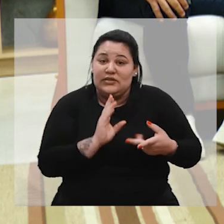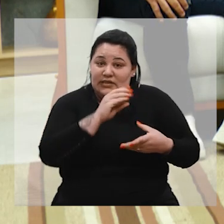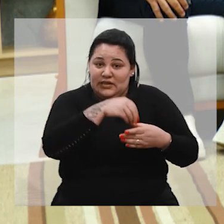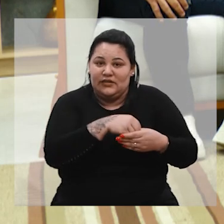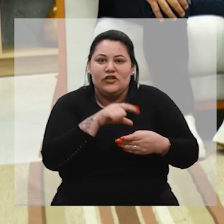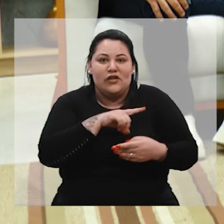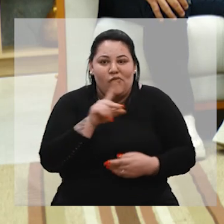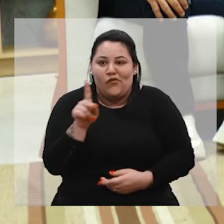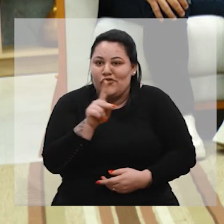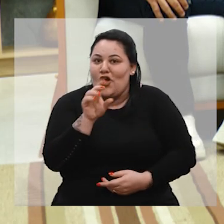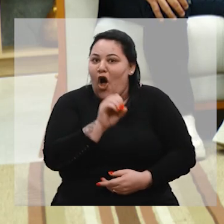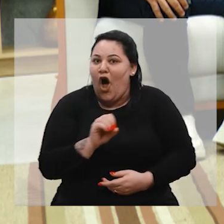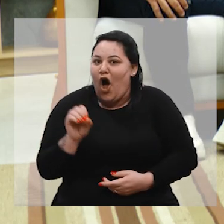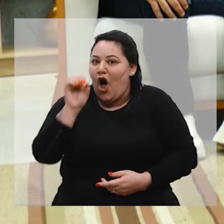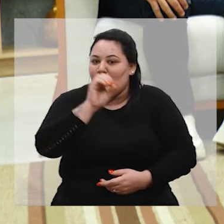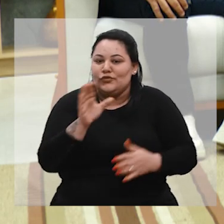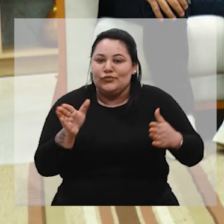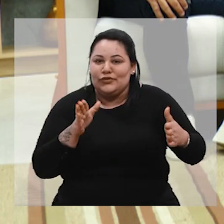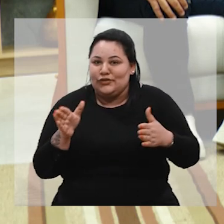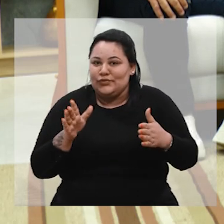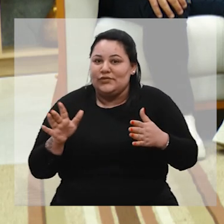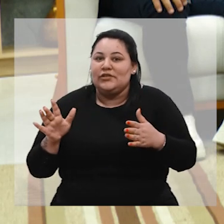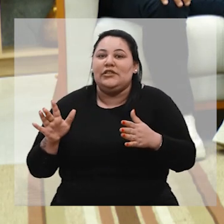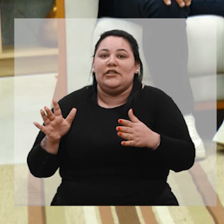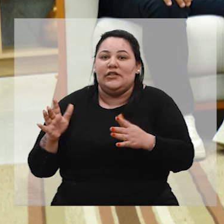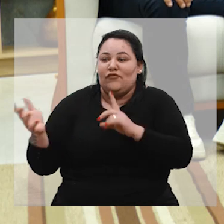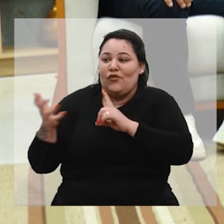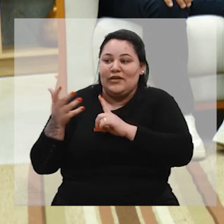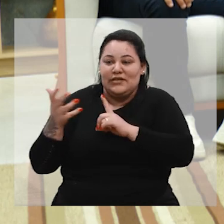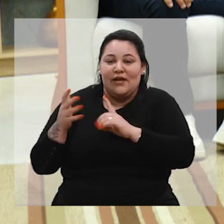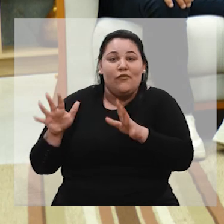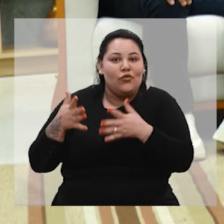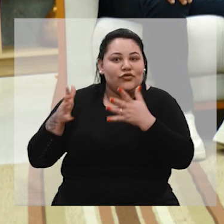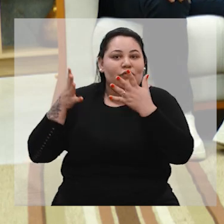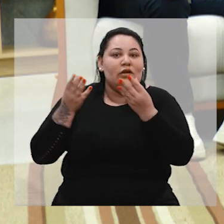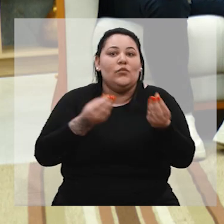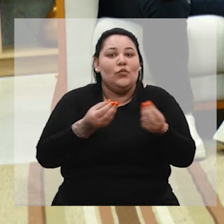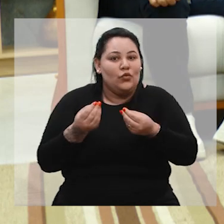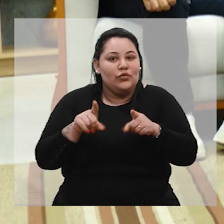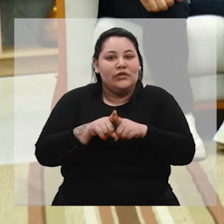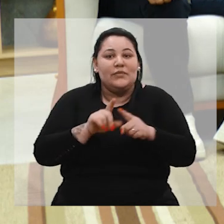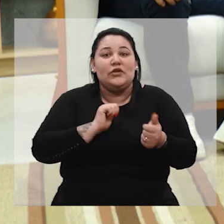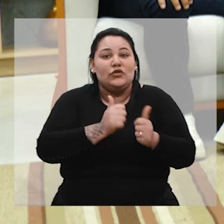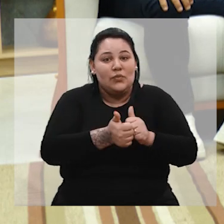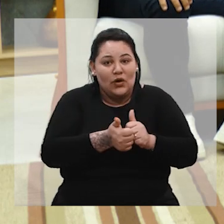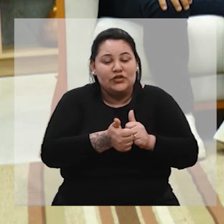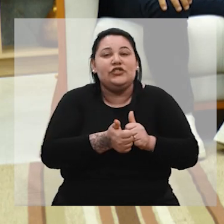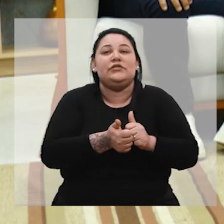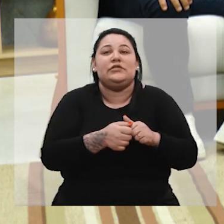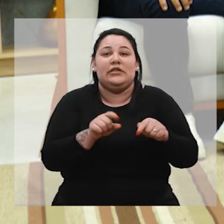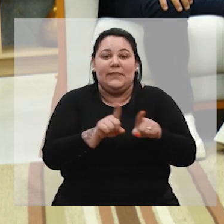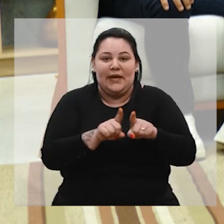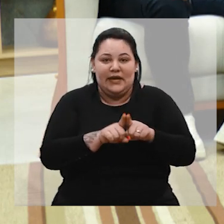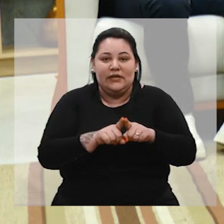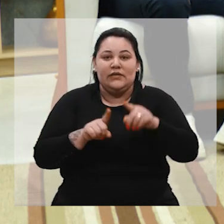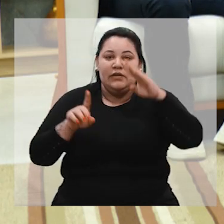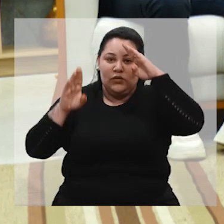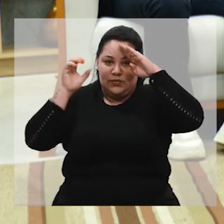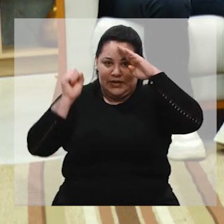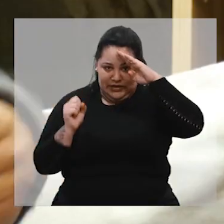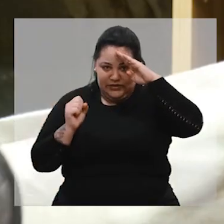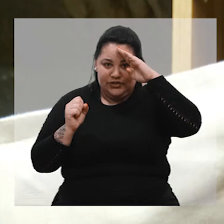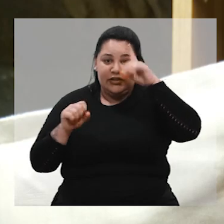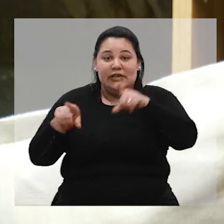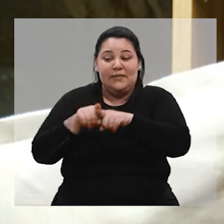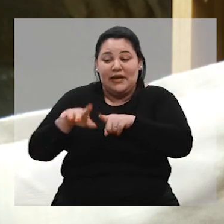forte nisso. Nós tivemos professores assim brilhantes na época e que nos incentivaram muito, tanto no esporte, era muito forte